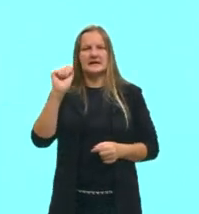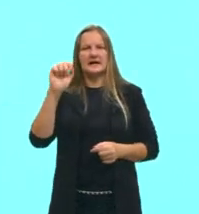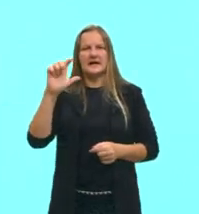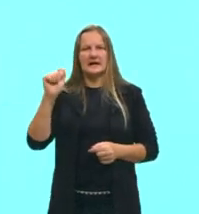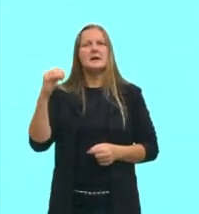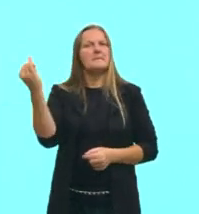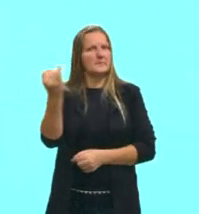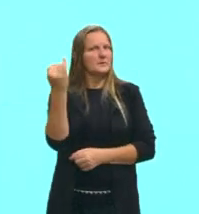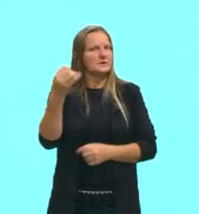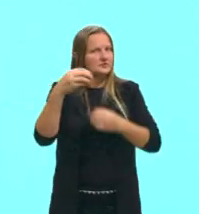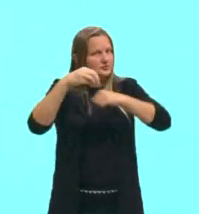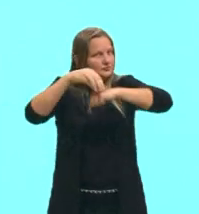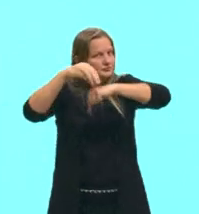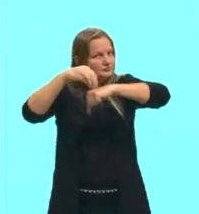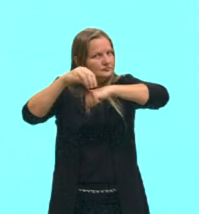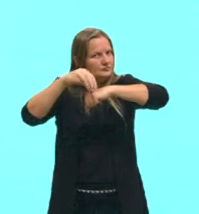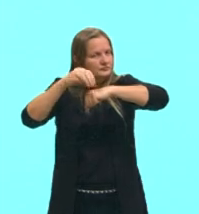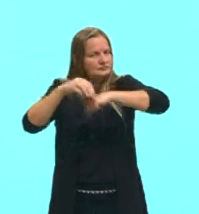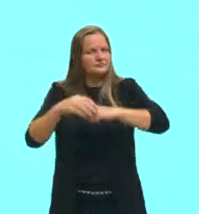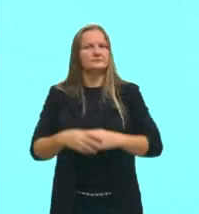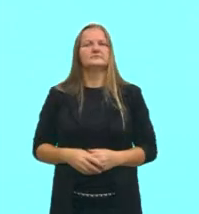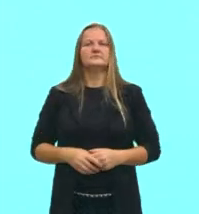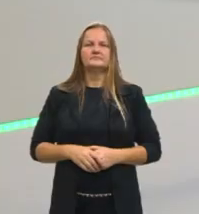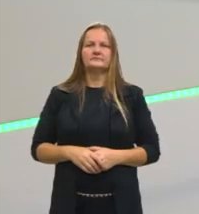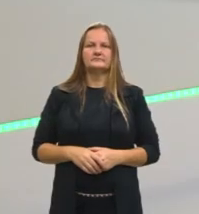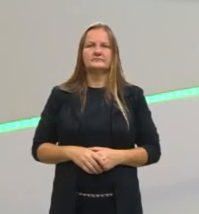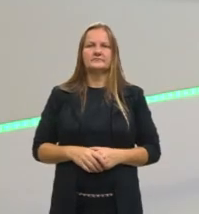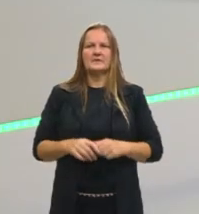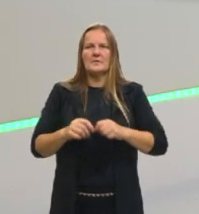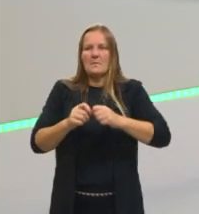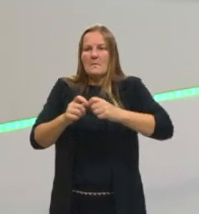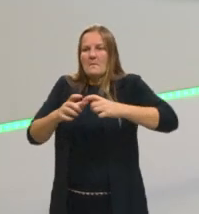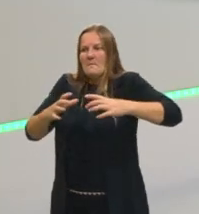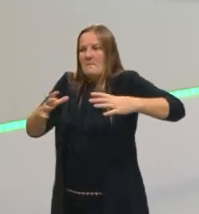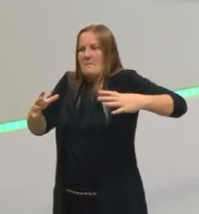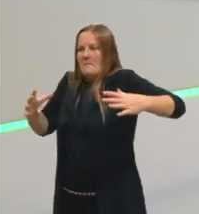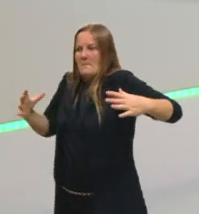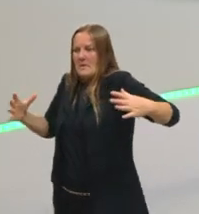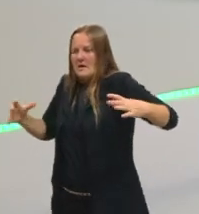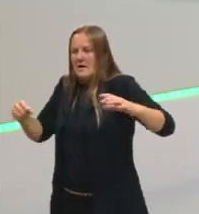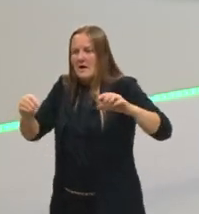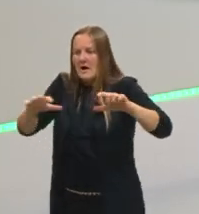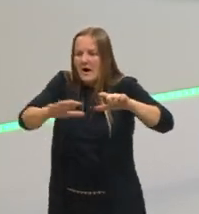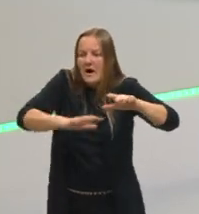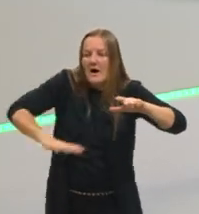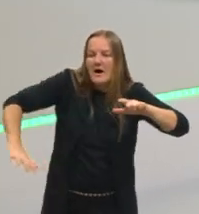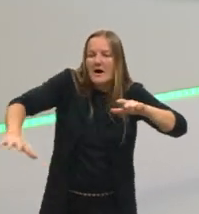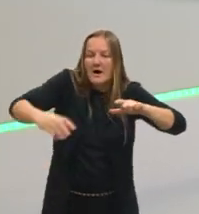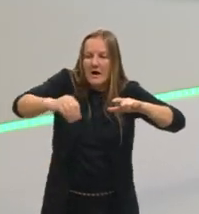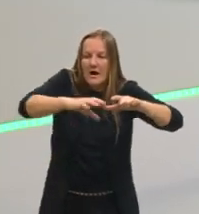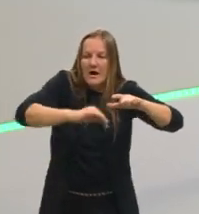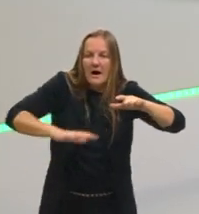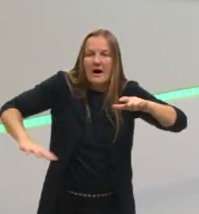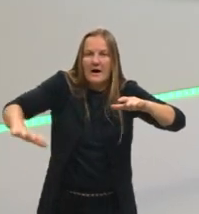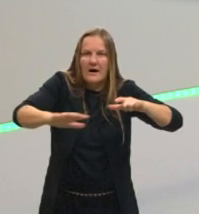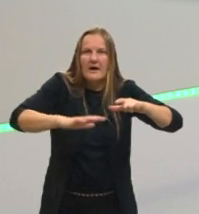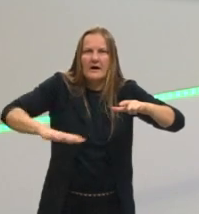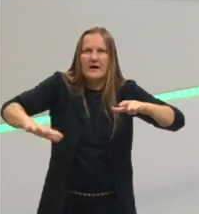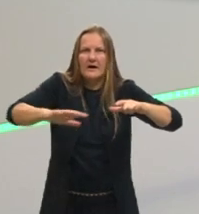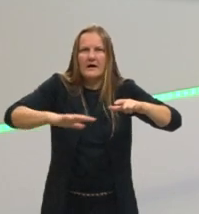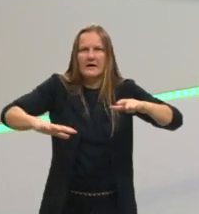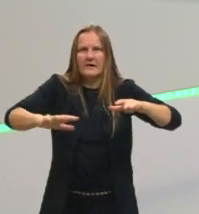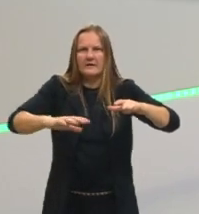meninas isso tem que ficar importante maior a área quanto maior for a minha área né Maior eu abranger aquela